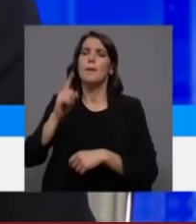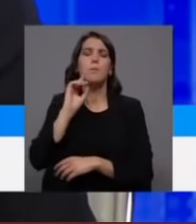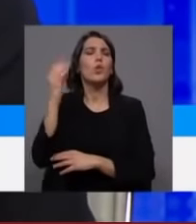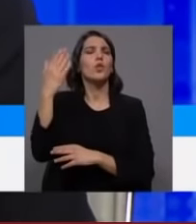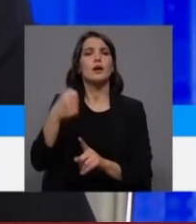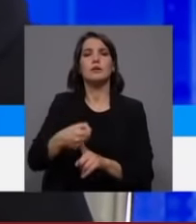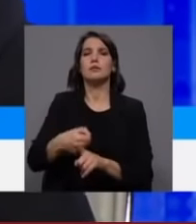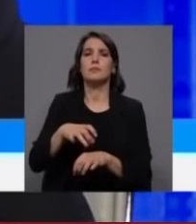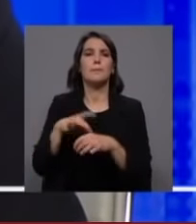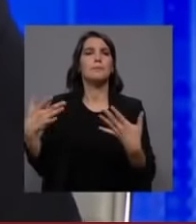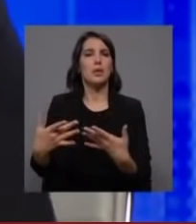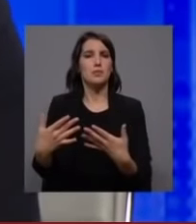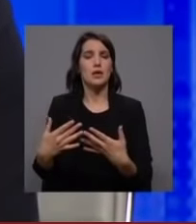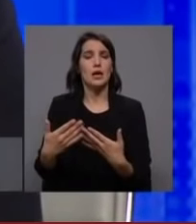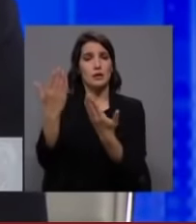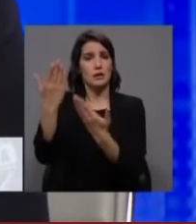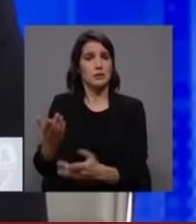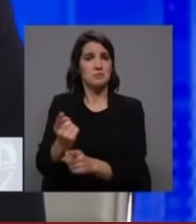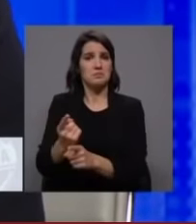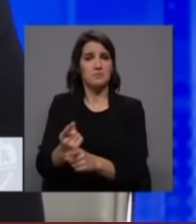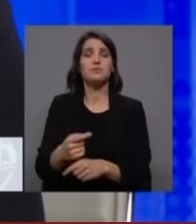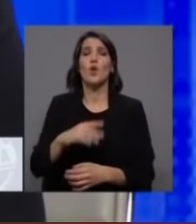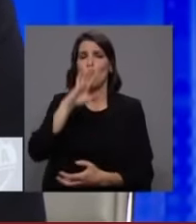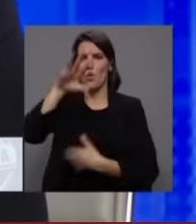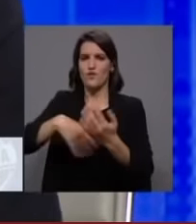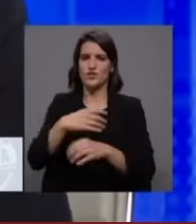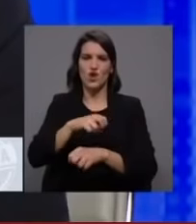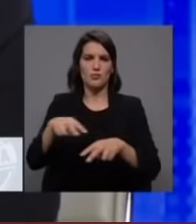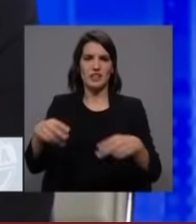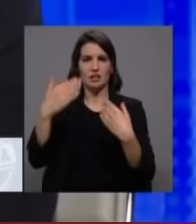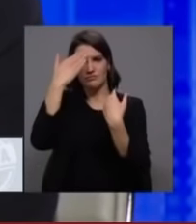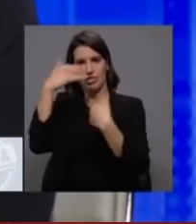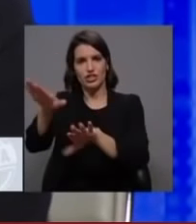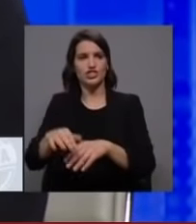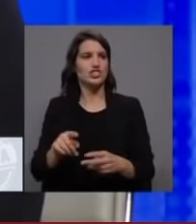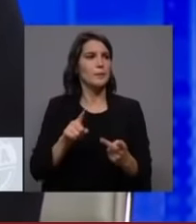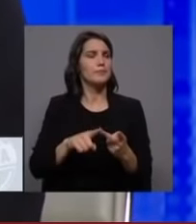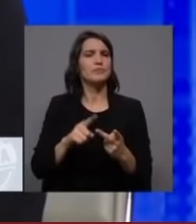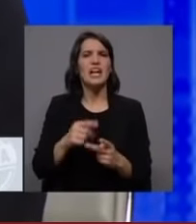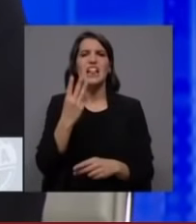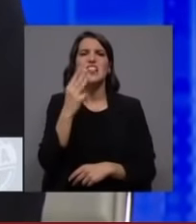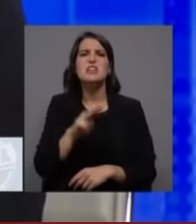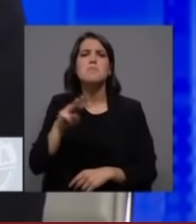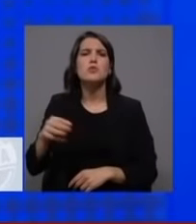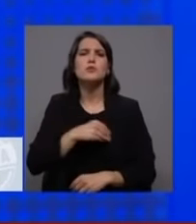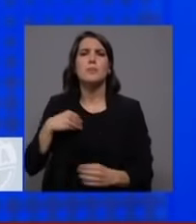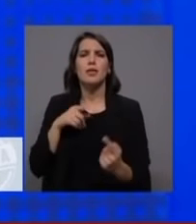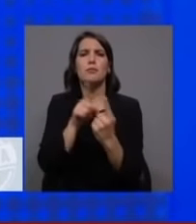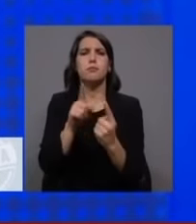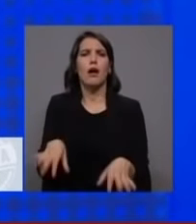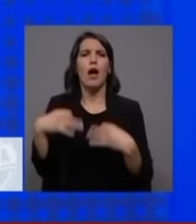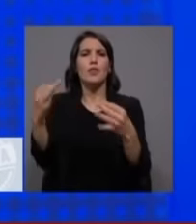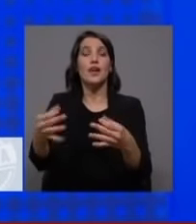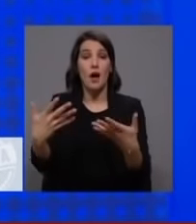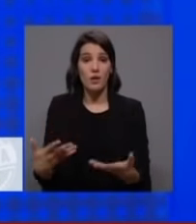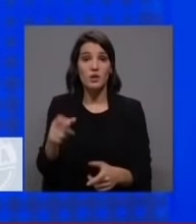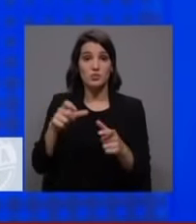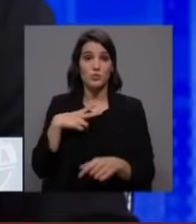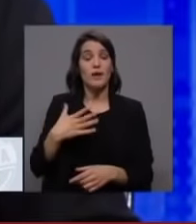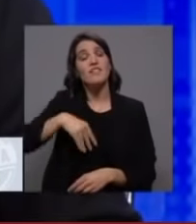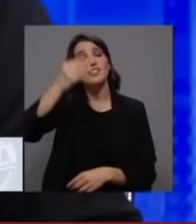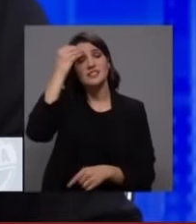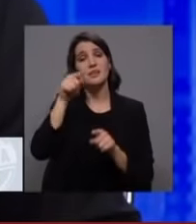o combate à pandemia foi o mesmo primeiro-ministro Deixou o carro nos hospitais fez Aguiar 3 milhões de consultas hoje muito português e